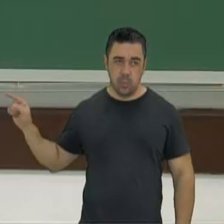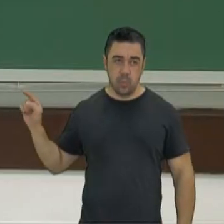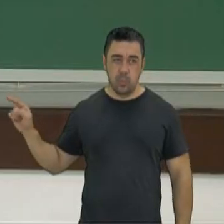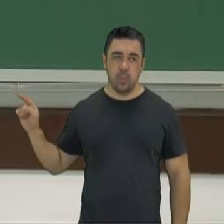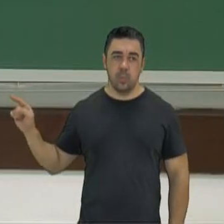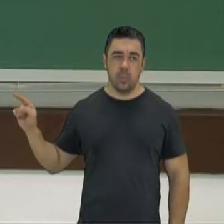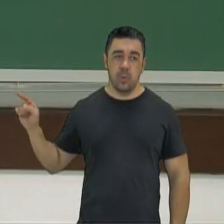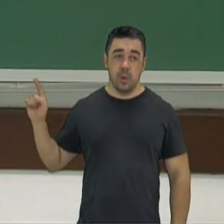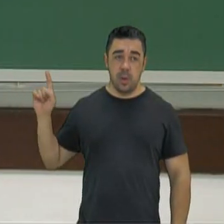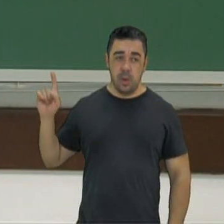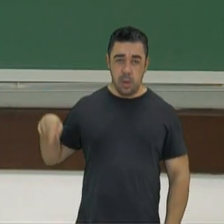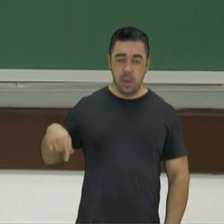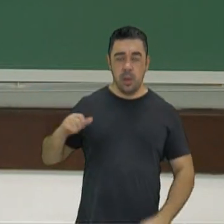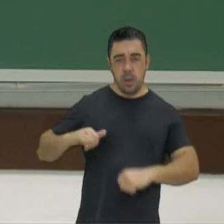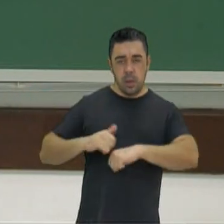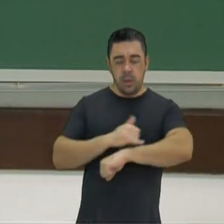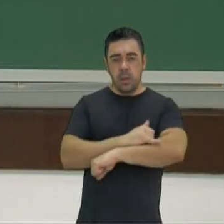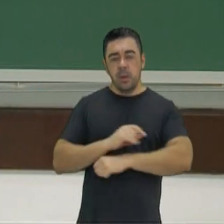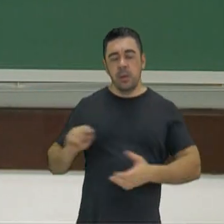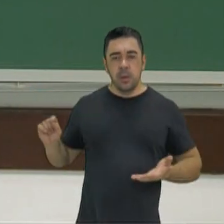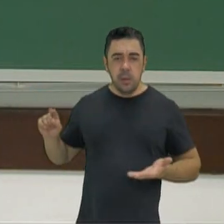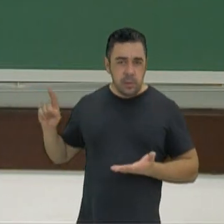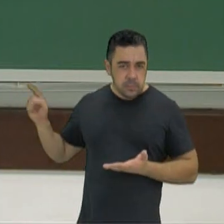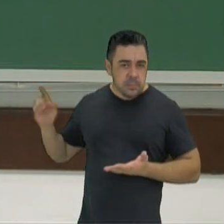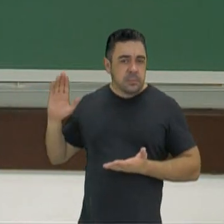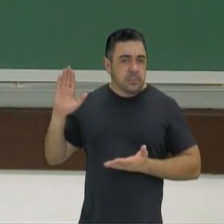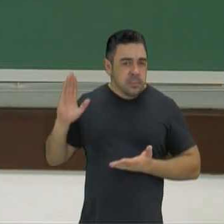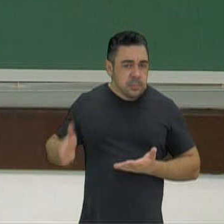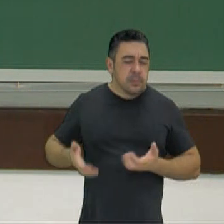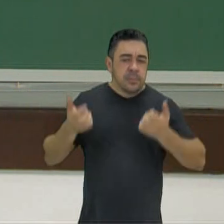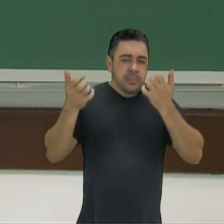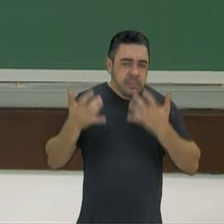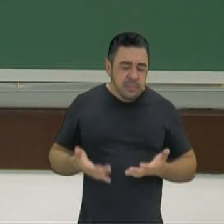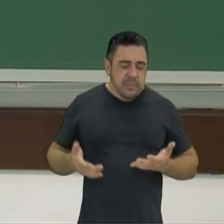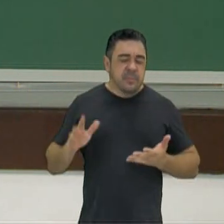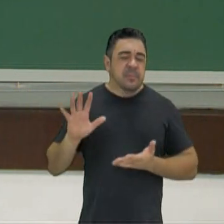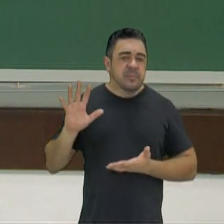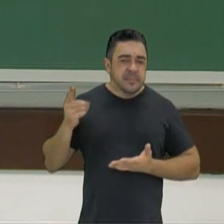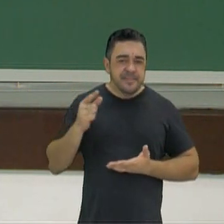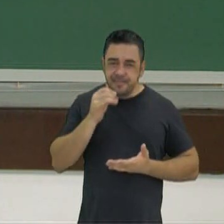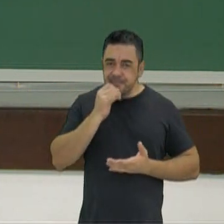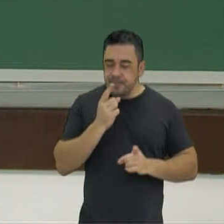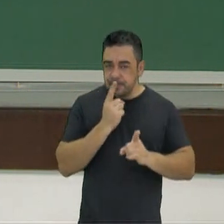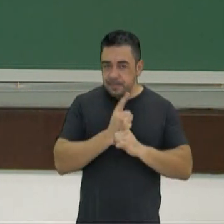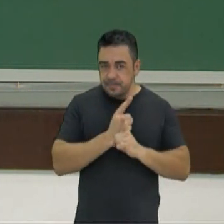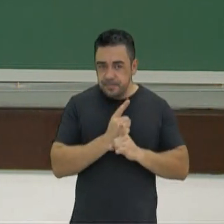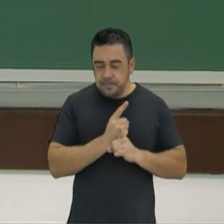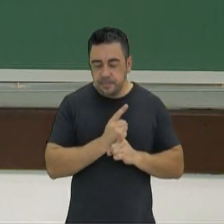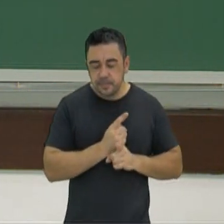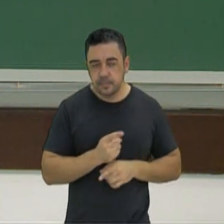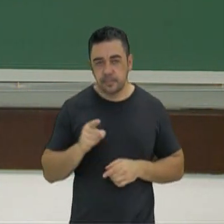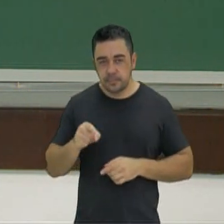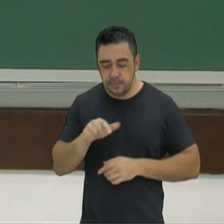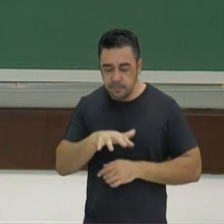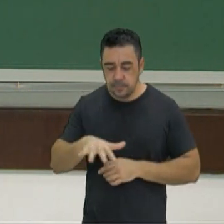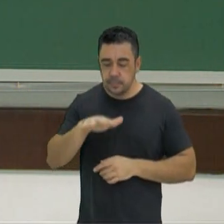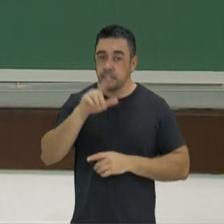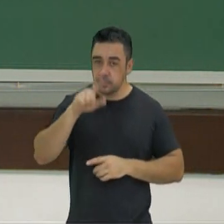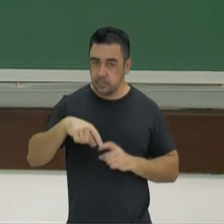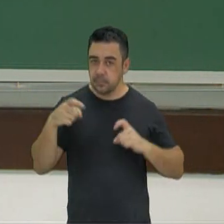Então, o excesso de peso ou obesidade, como nós já tratamos, normalmente ele é diagnosticado na área